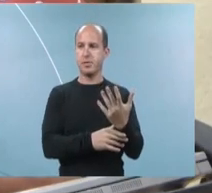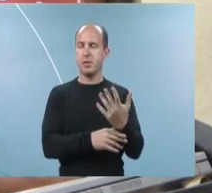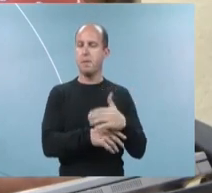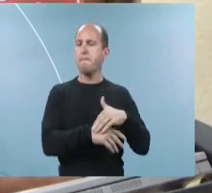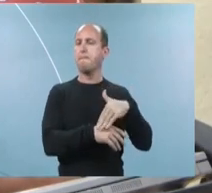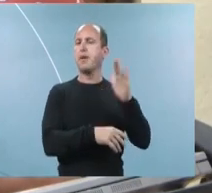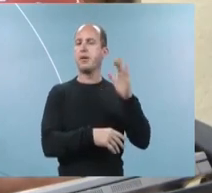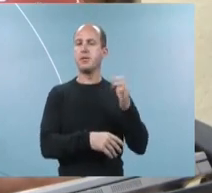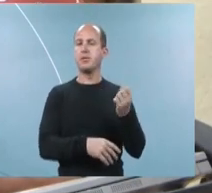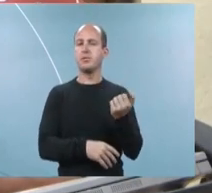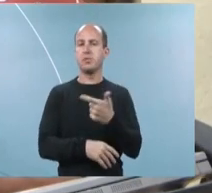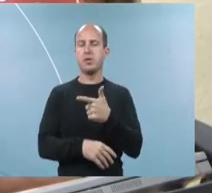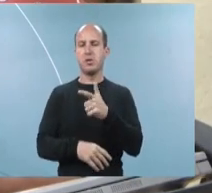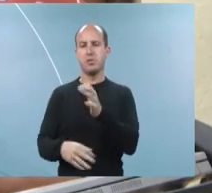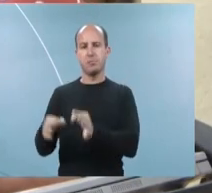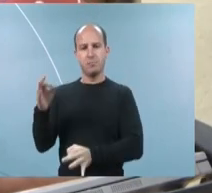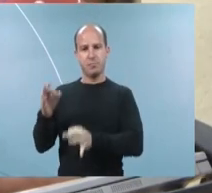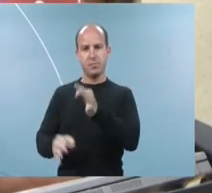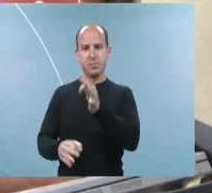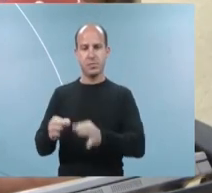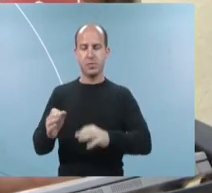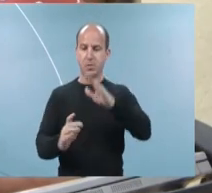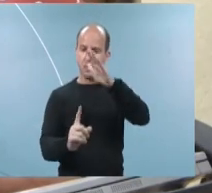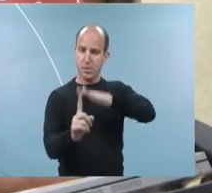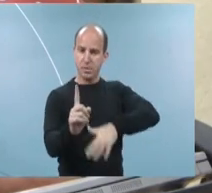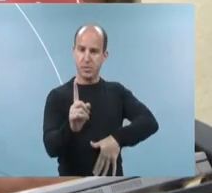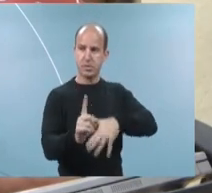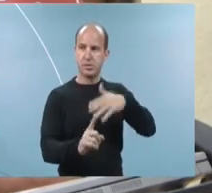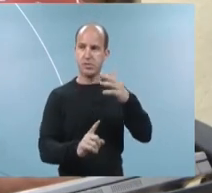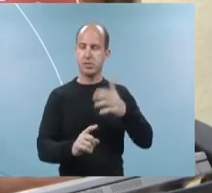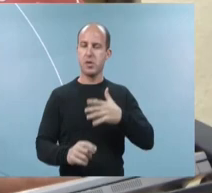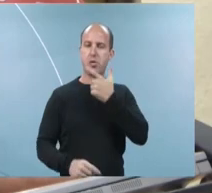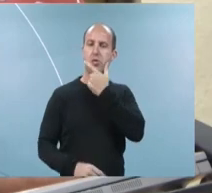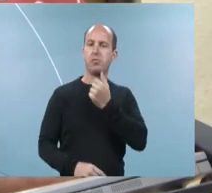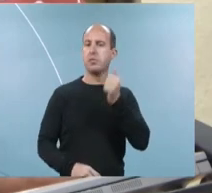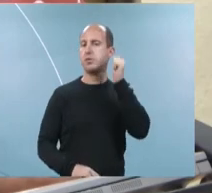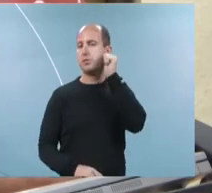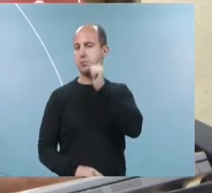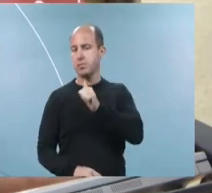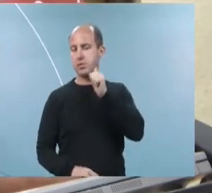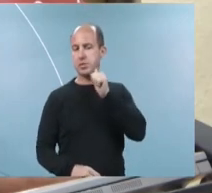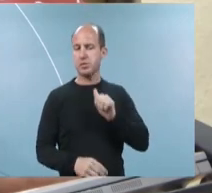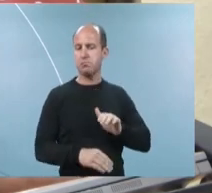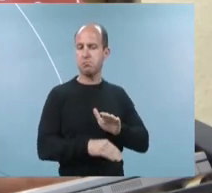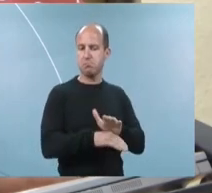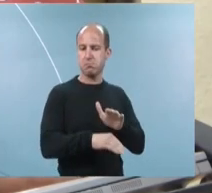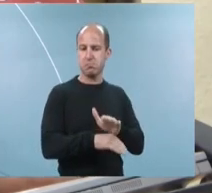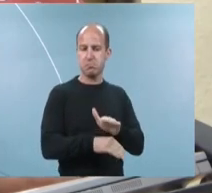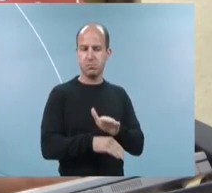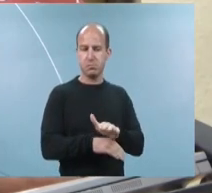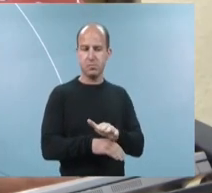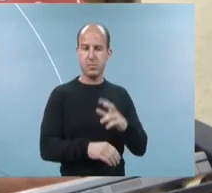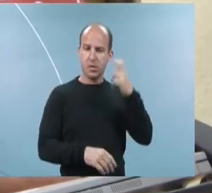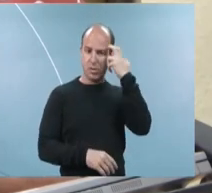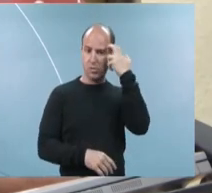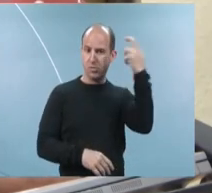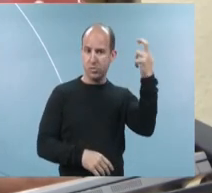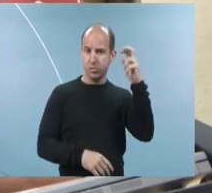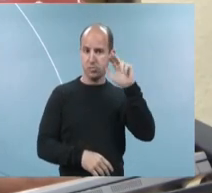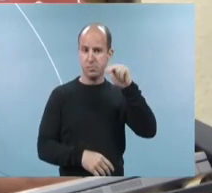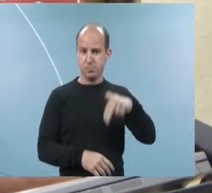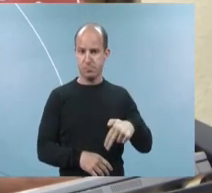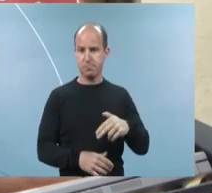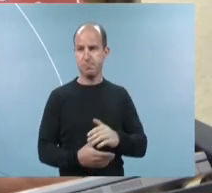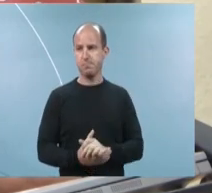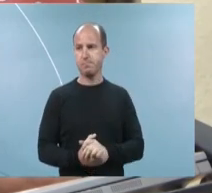que justa homenagem prestada a esses homens e mulheres que tanto contribuem para a cultura do Estado